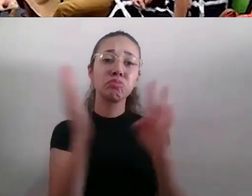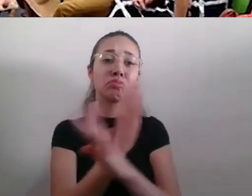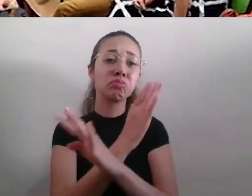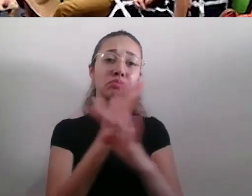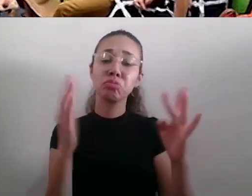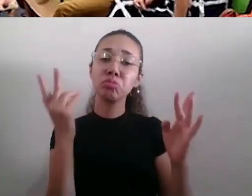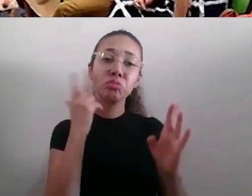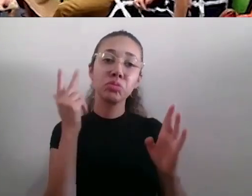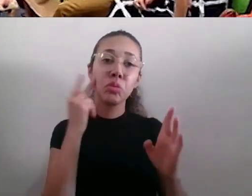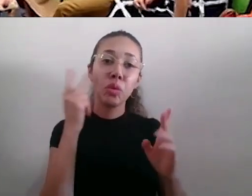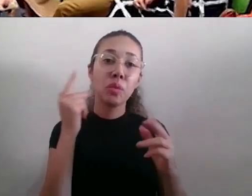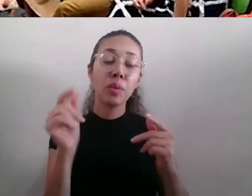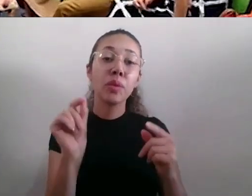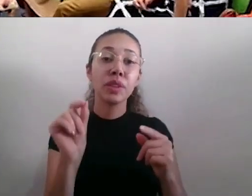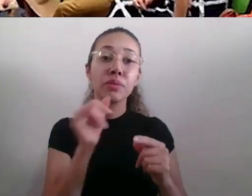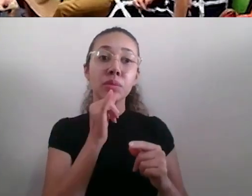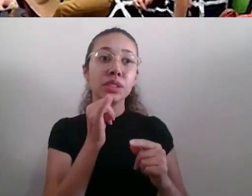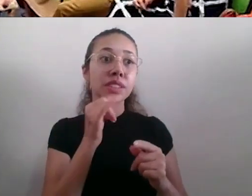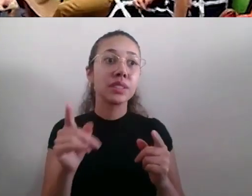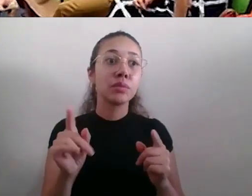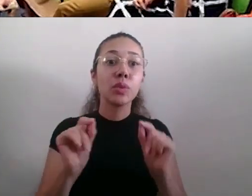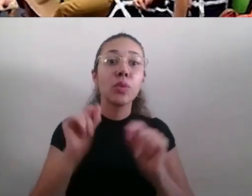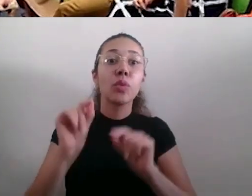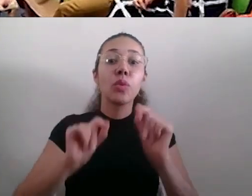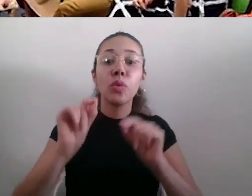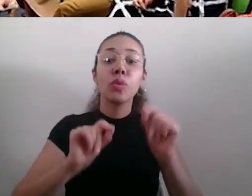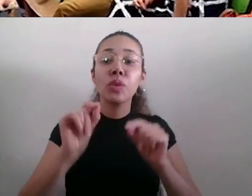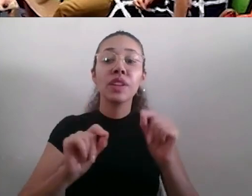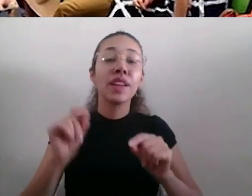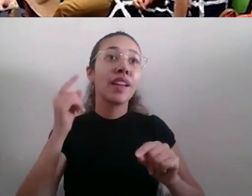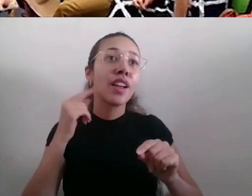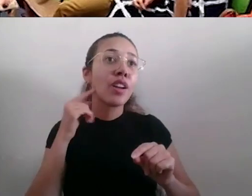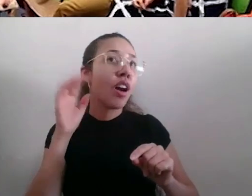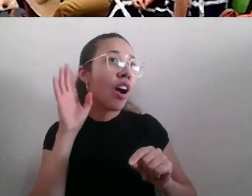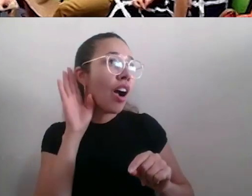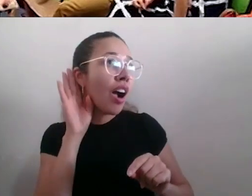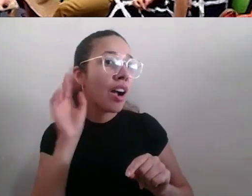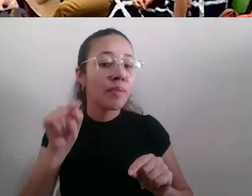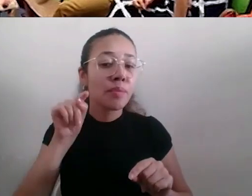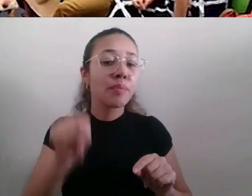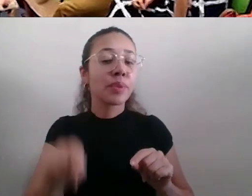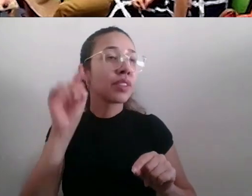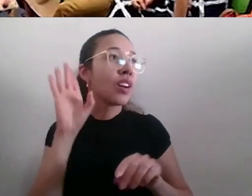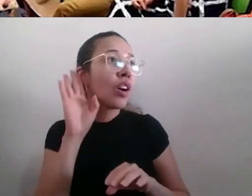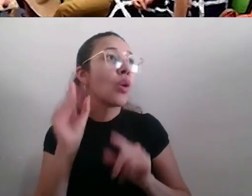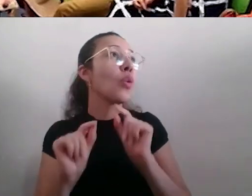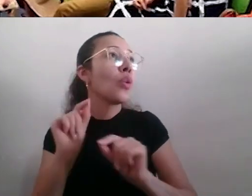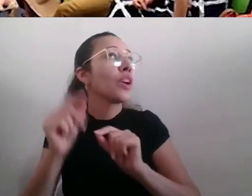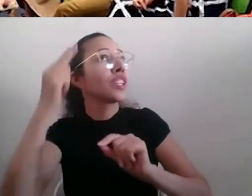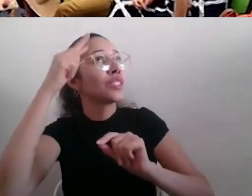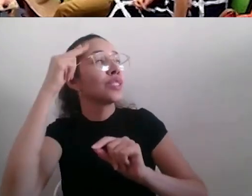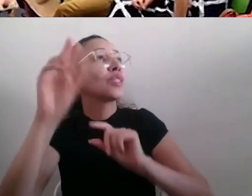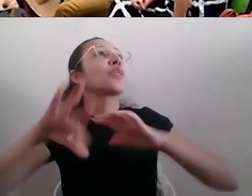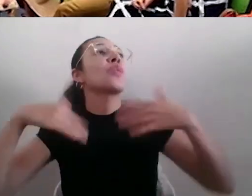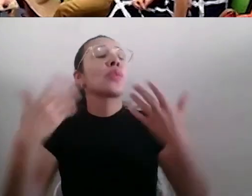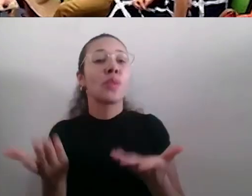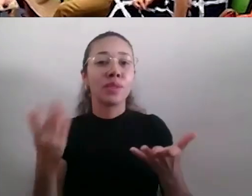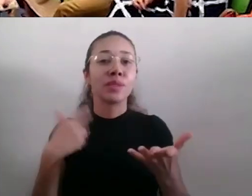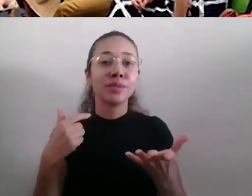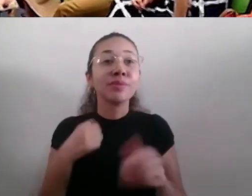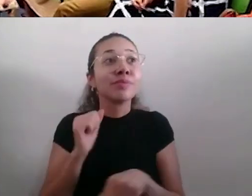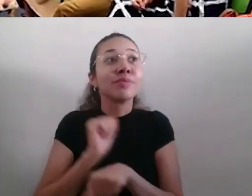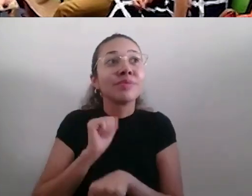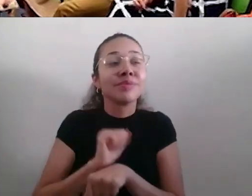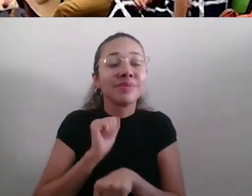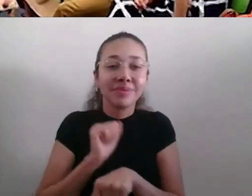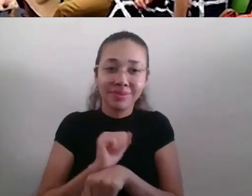Apresenta dizendo, você nunca sabe o que você vai ouvir, né? Você aperta o play e só espera. E eu